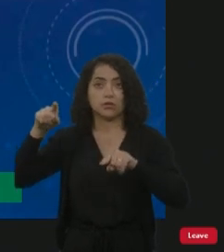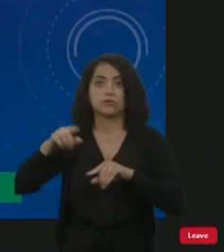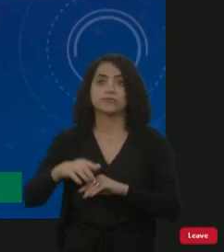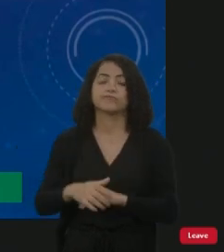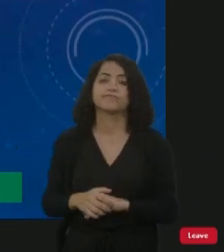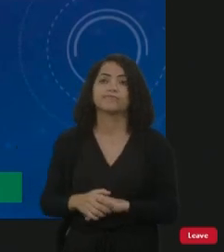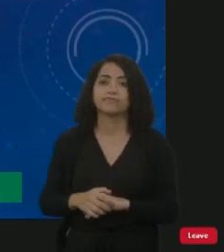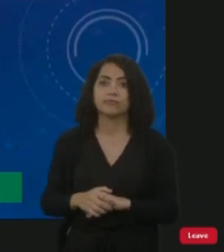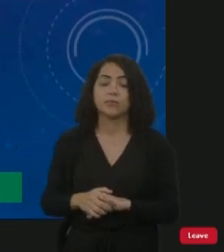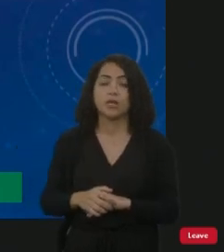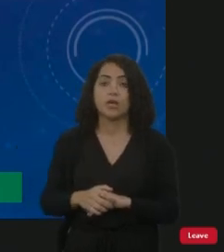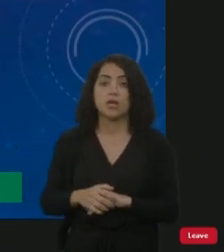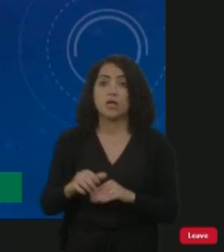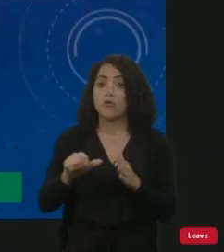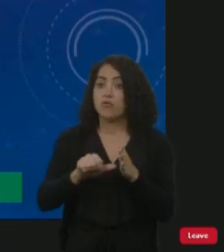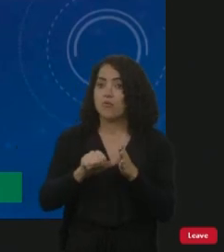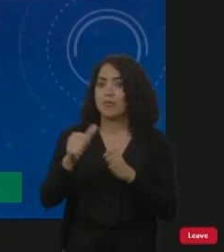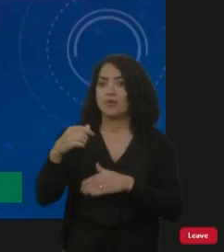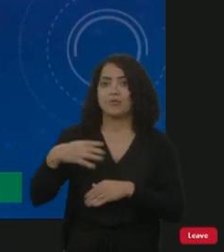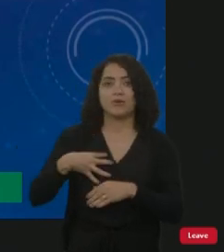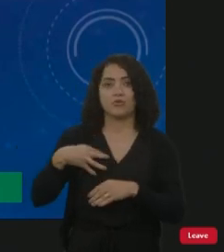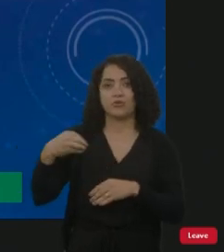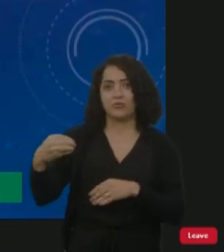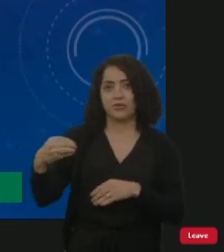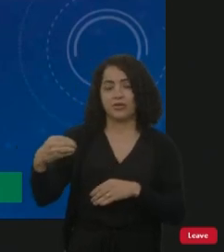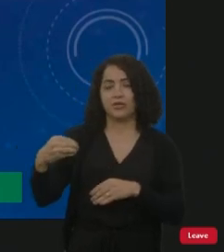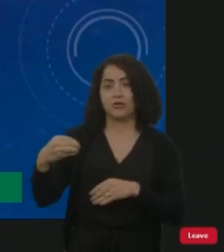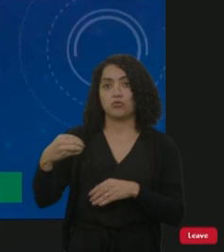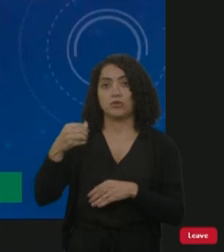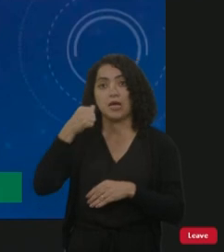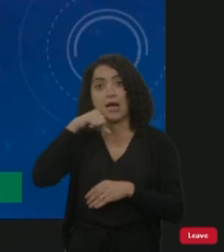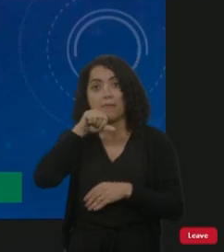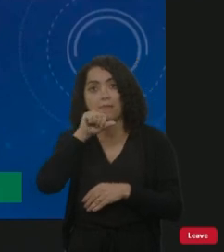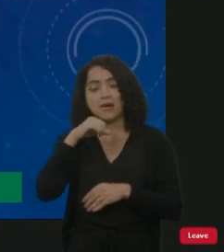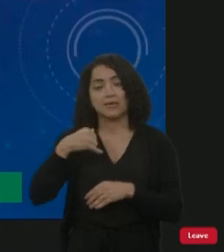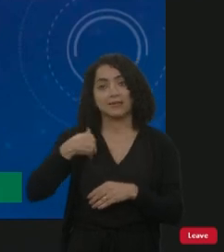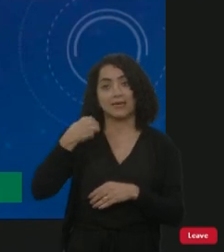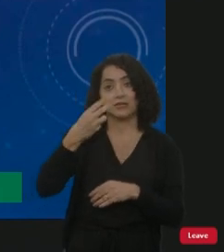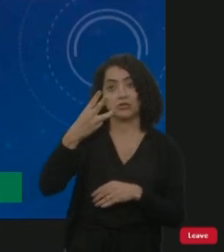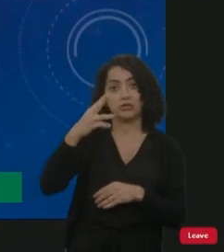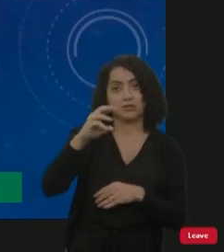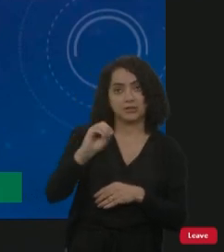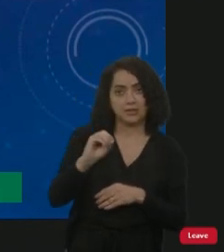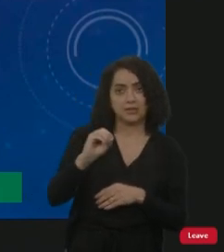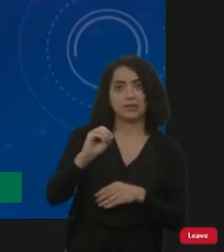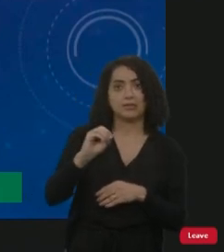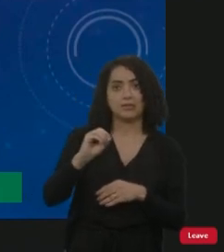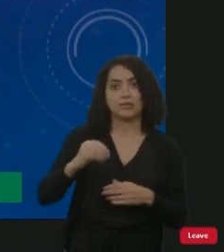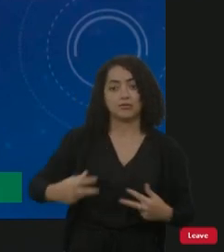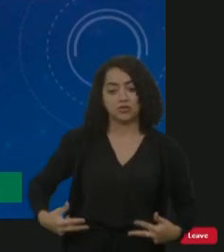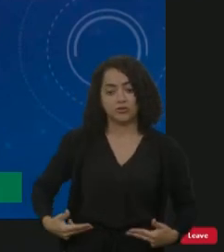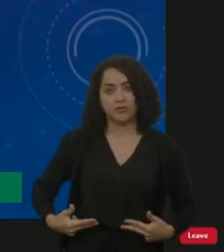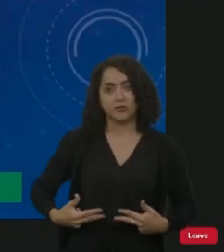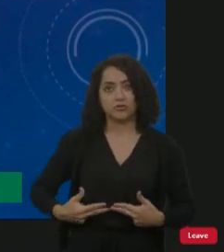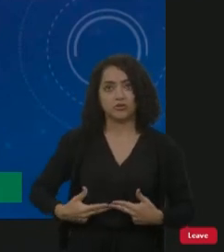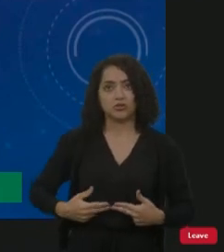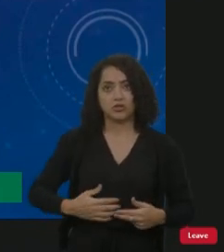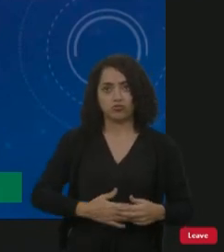Era o primeiro filho do casal, a mãe tinha 30 anos, uma história de cirurgia bariátrica apenas,